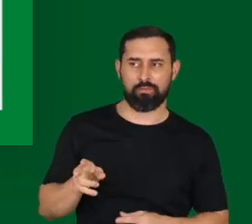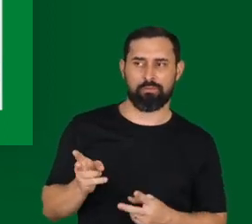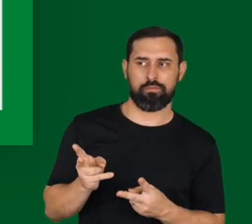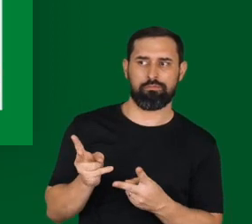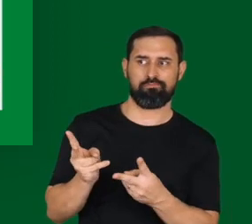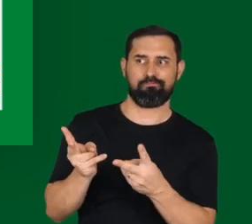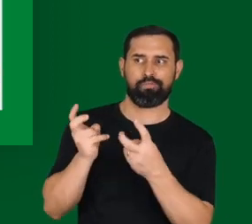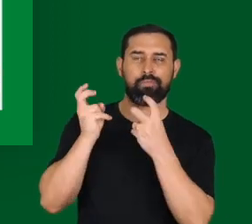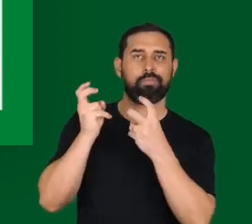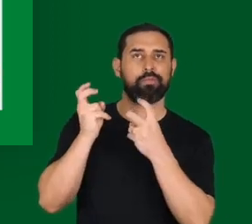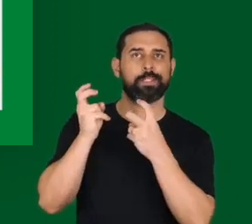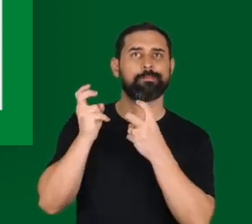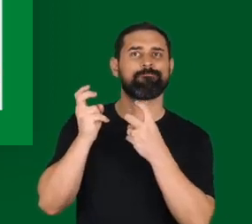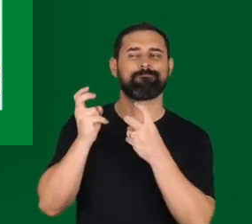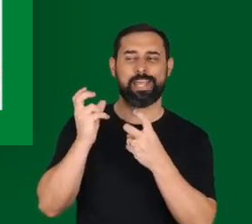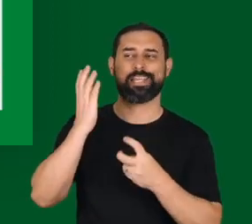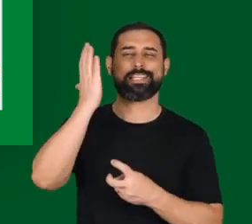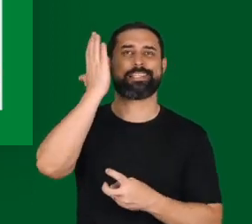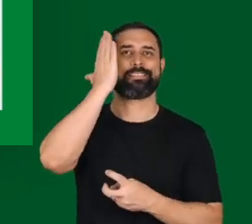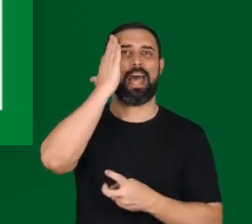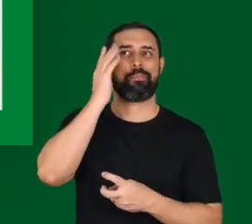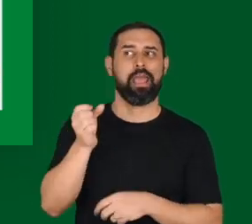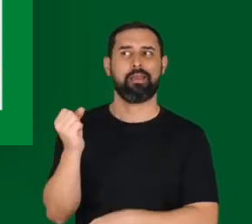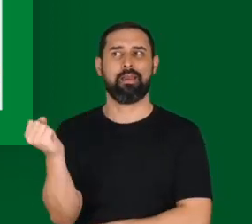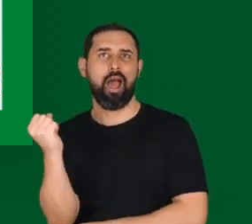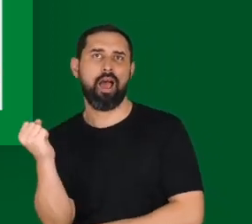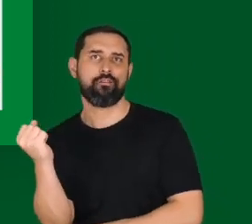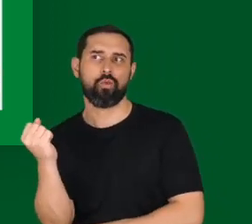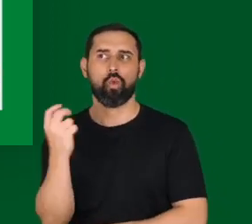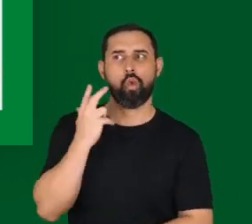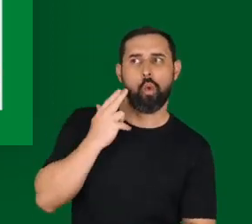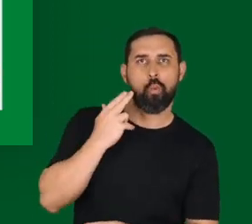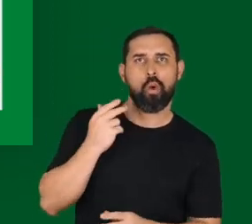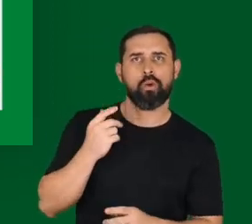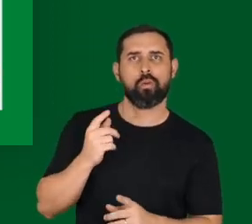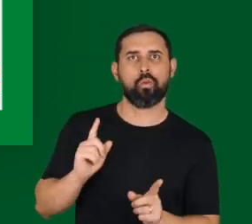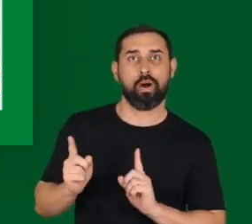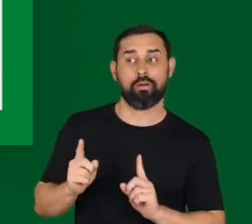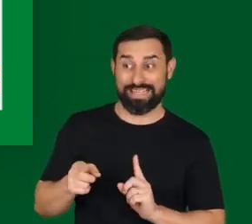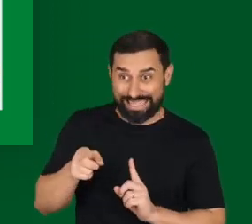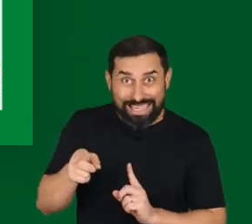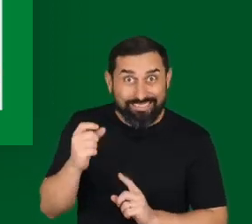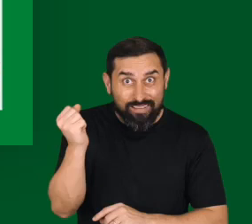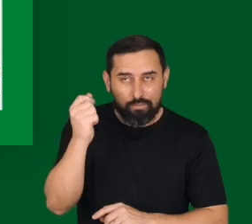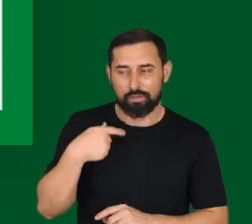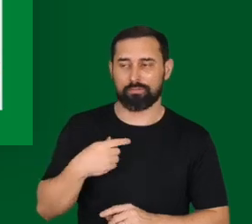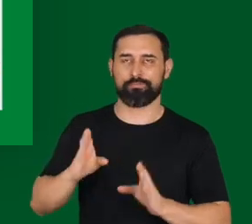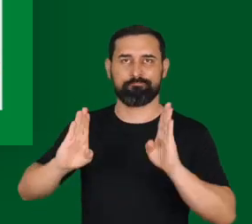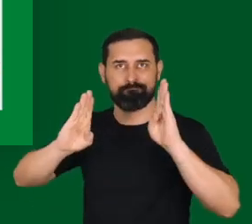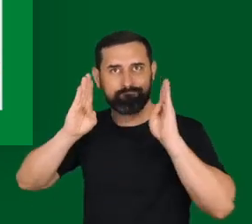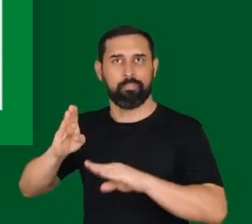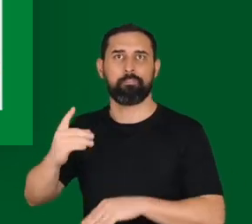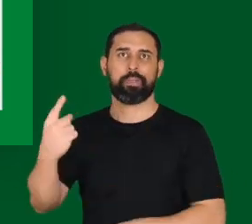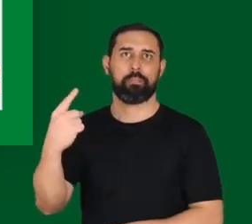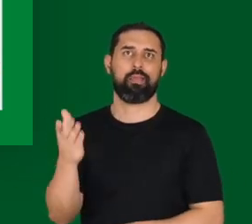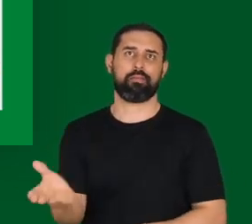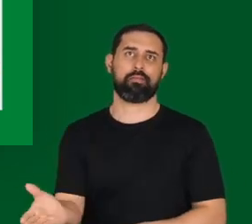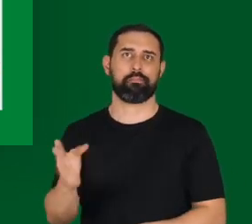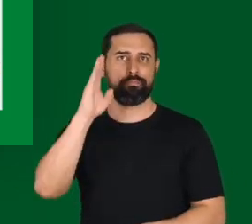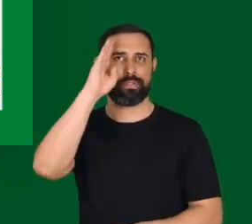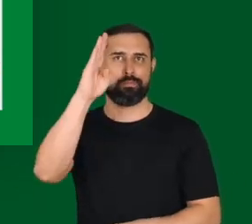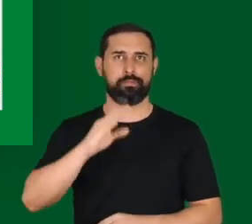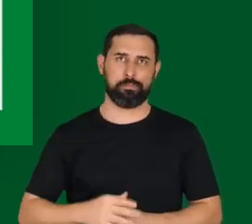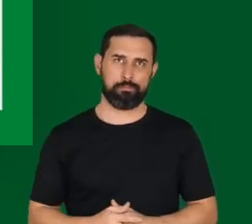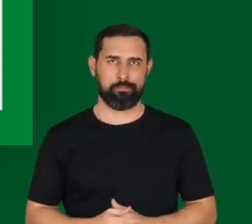são sinais que só de olhar, em poucos segundos, a gente consegue identificar. E aí eu vou dar uma prioridade para esse tipo de